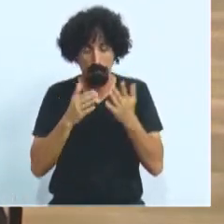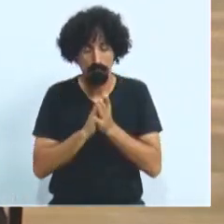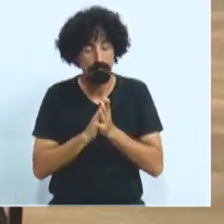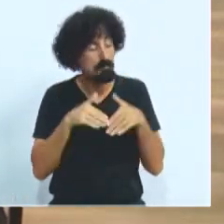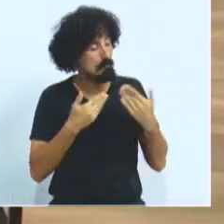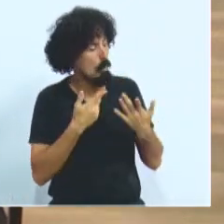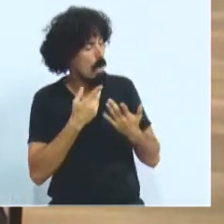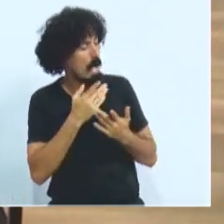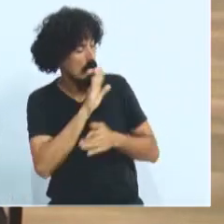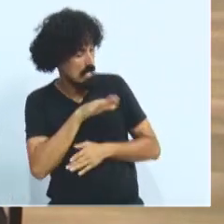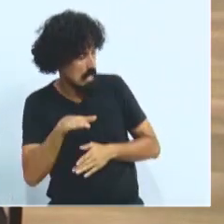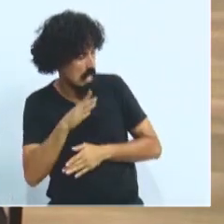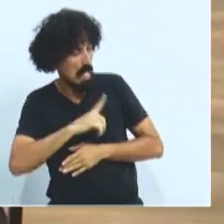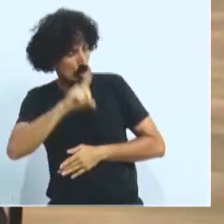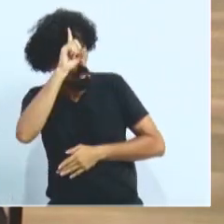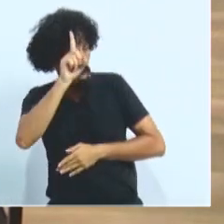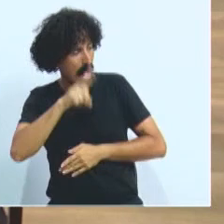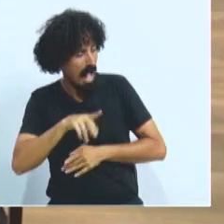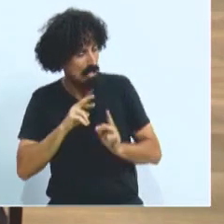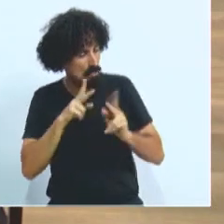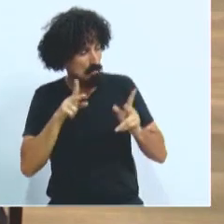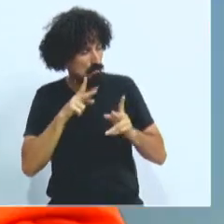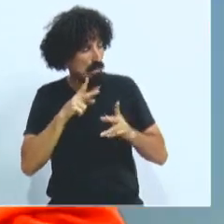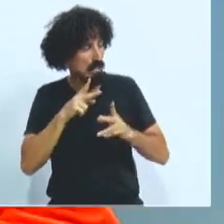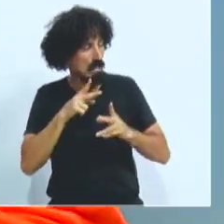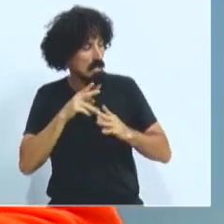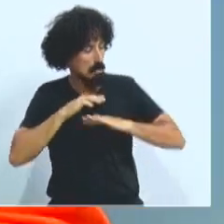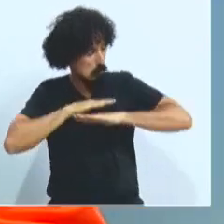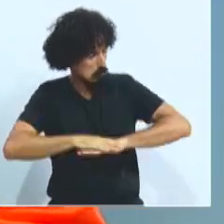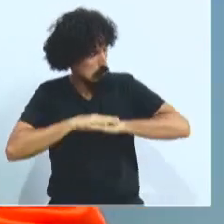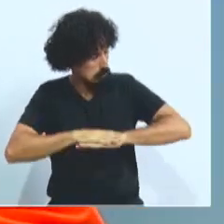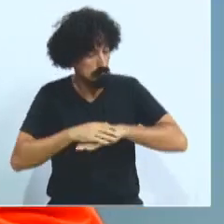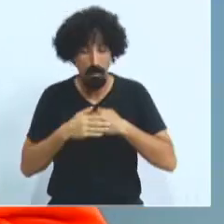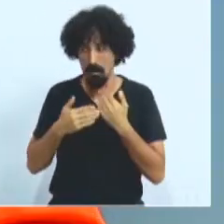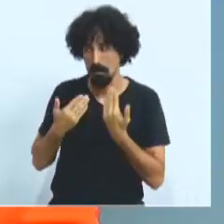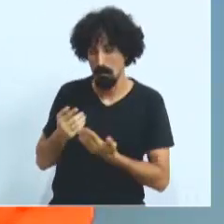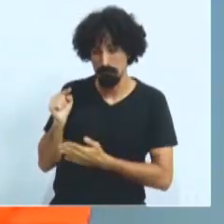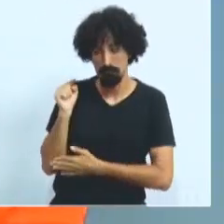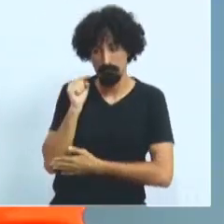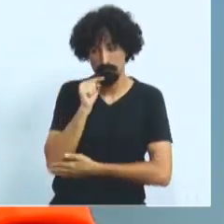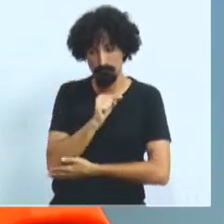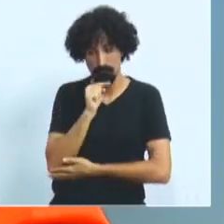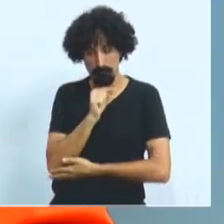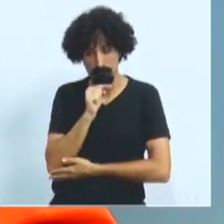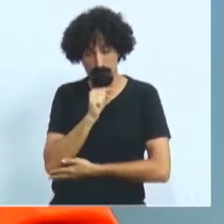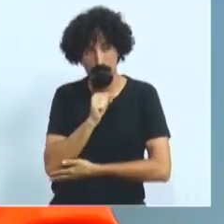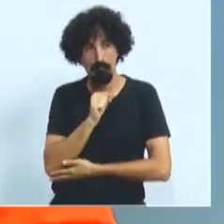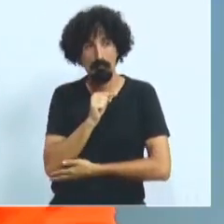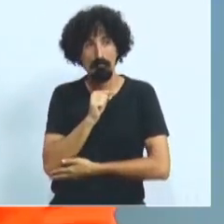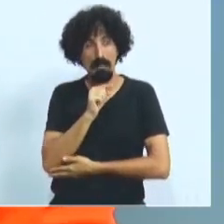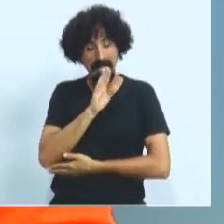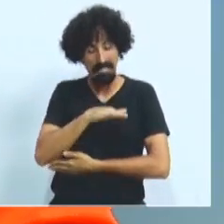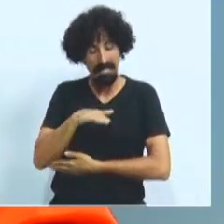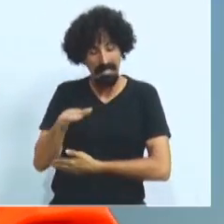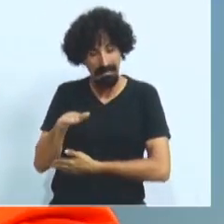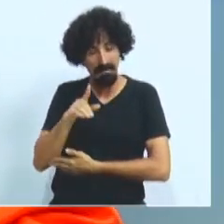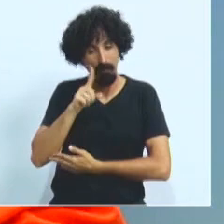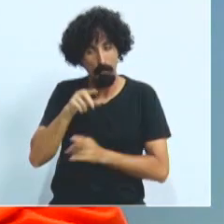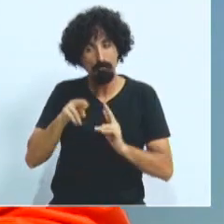completamente diferente. Como que é? No desengasgo do adulto, a gente utiliza uma manobra chamada manobra de Heimlich, que a